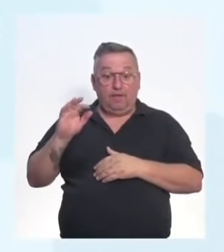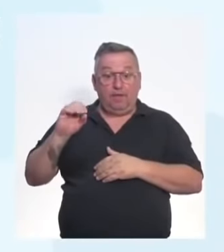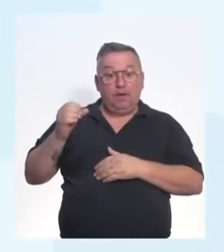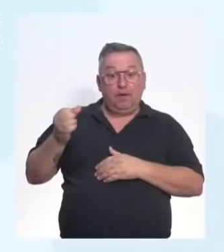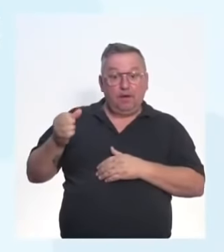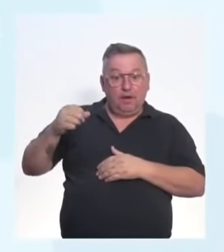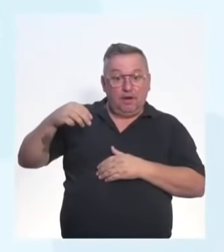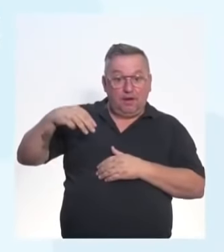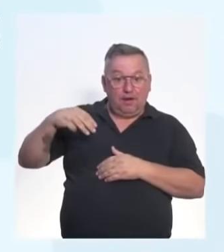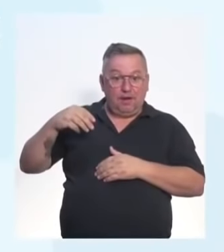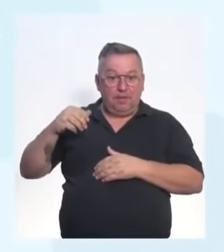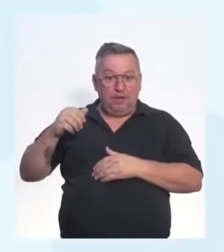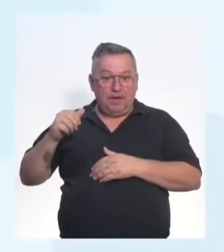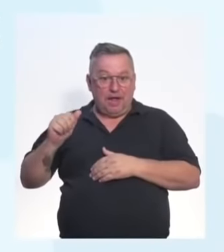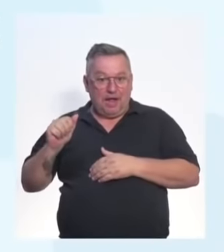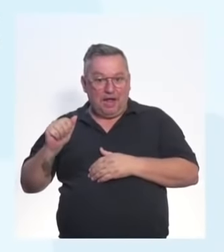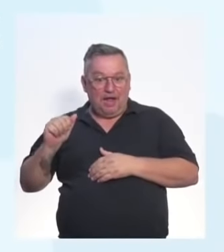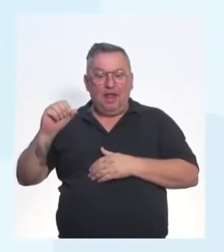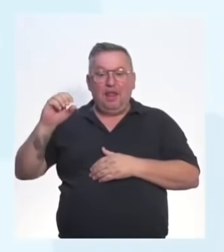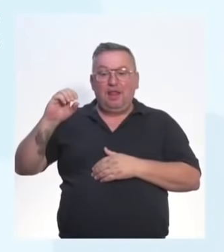bem? Tá? É a